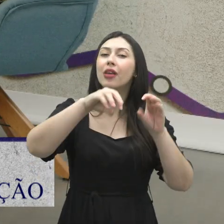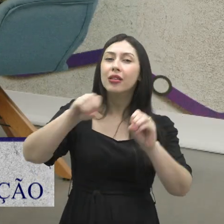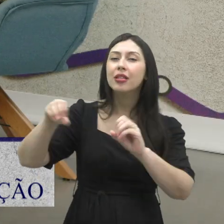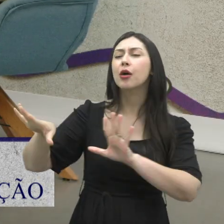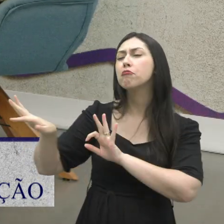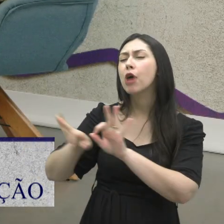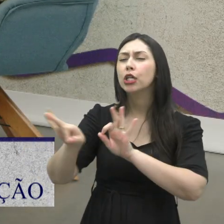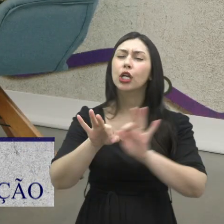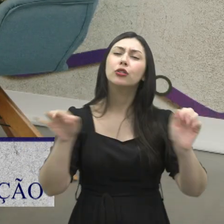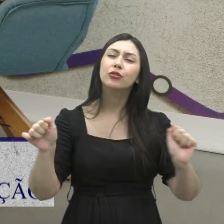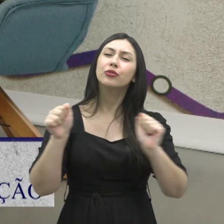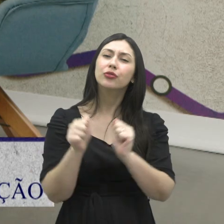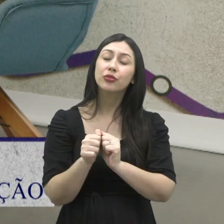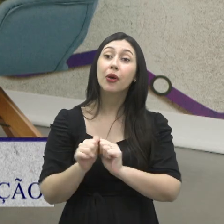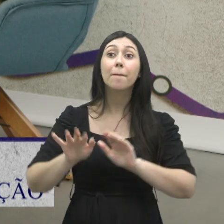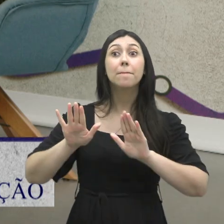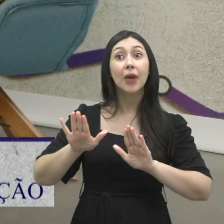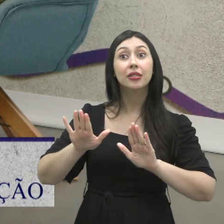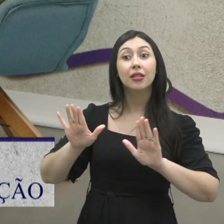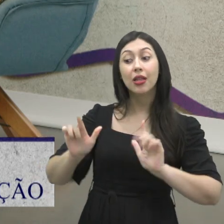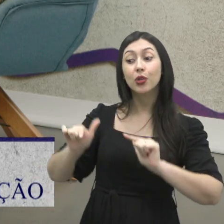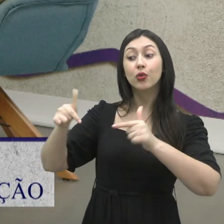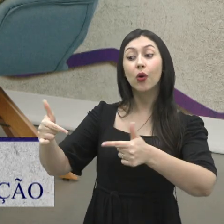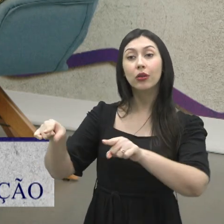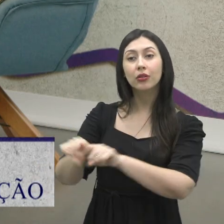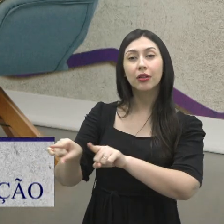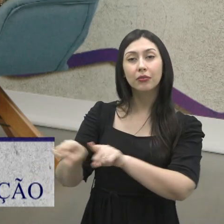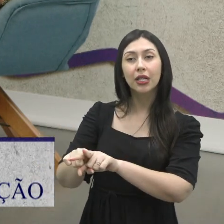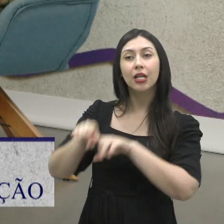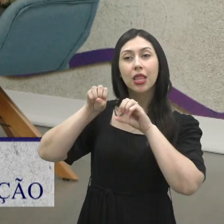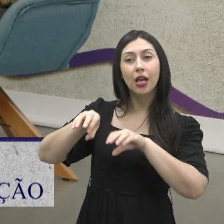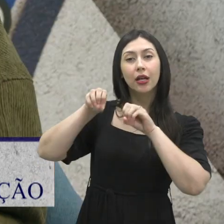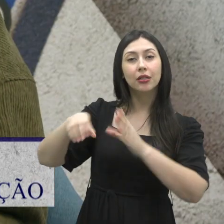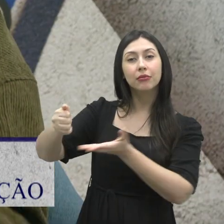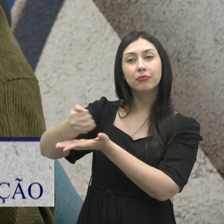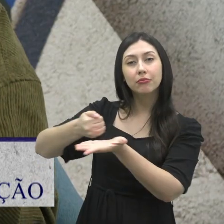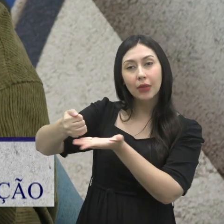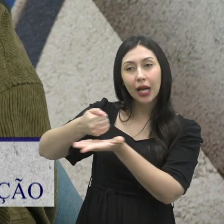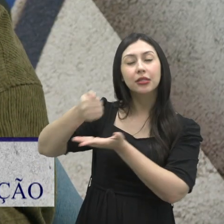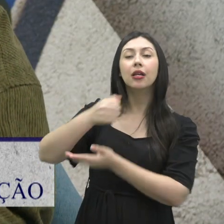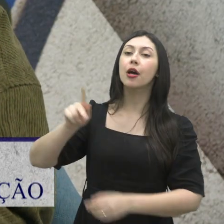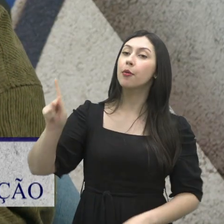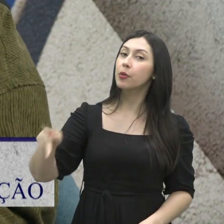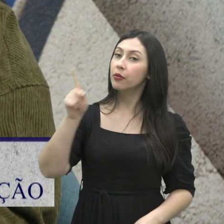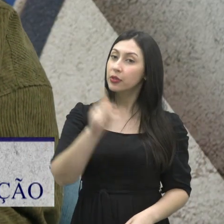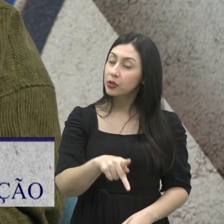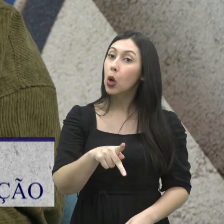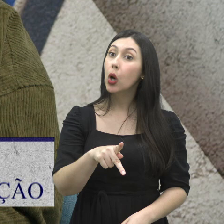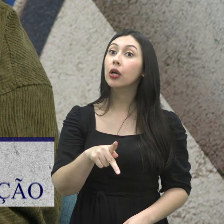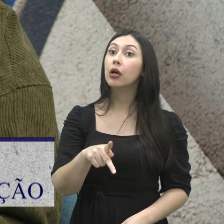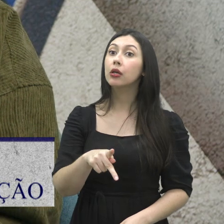vários projetos juntas, mas eu também atuo fortemente dentro da educação básica. Eu atuo como professora no